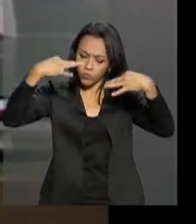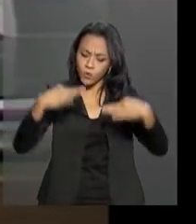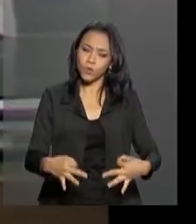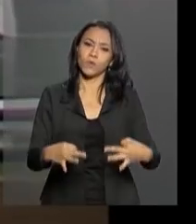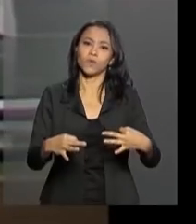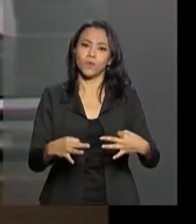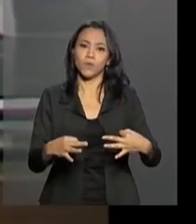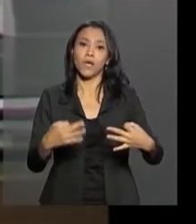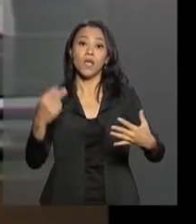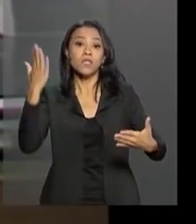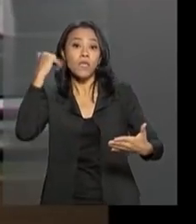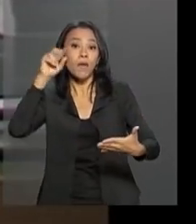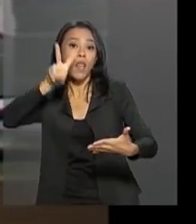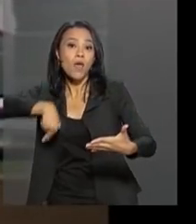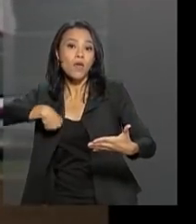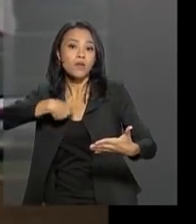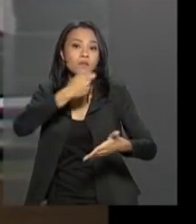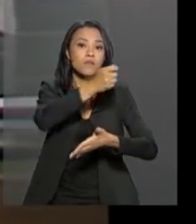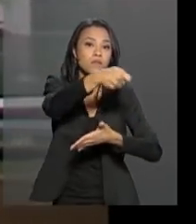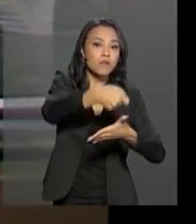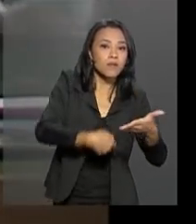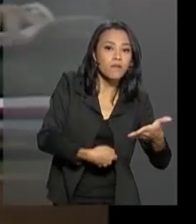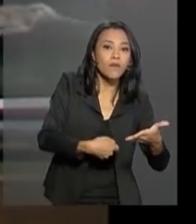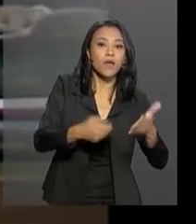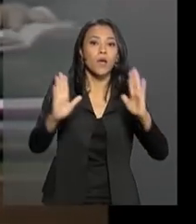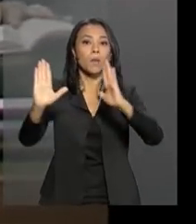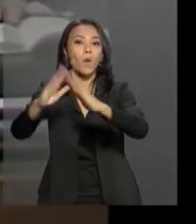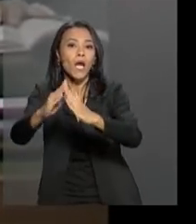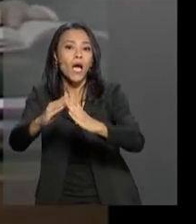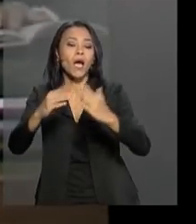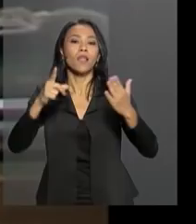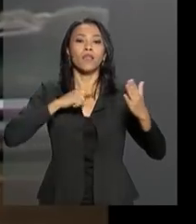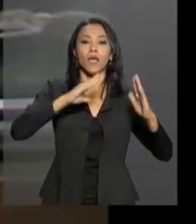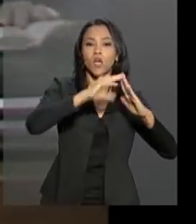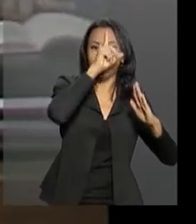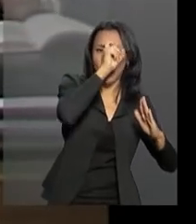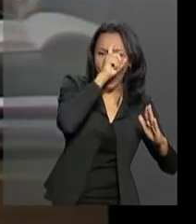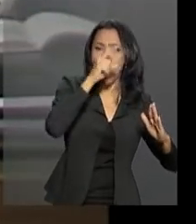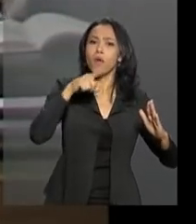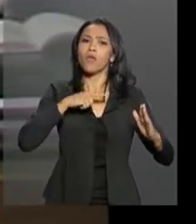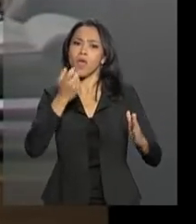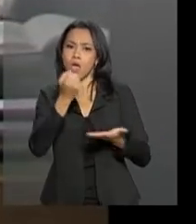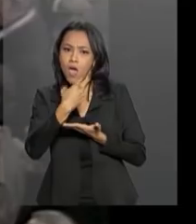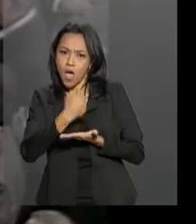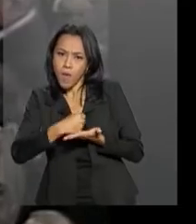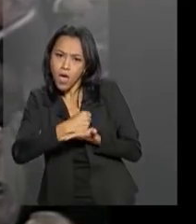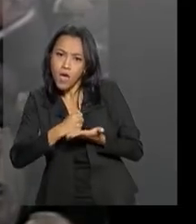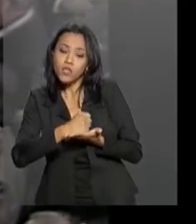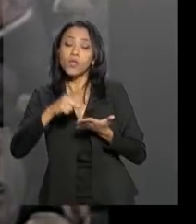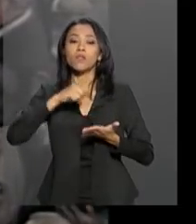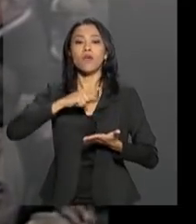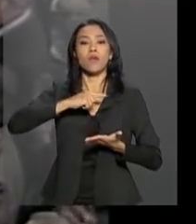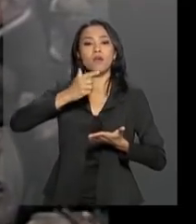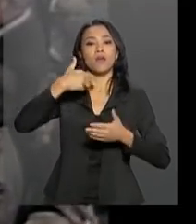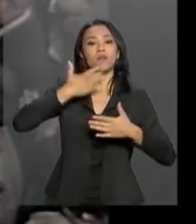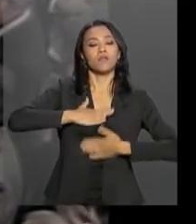lê e escreve, mora, tem hospital e remédio, lazer quando descansa.